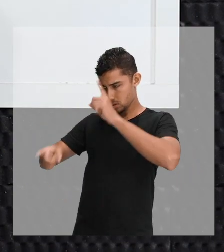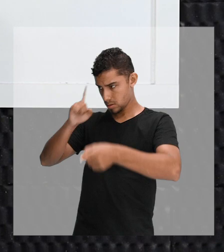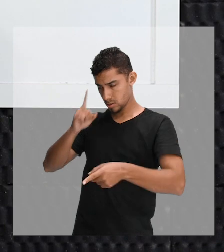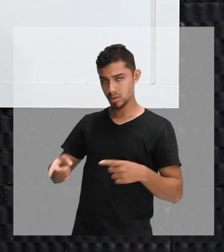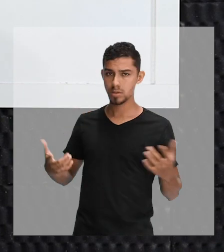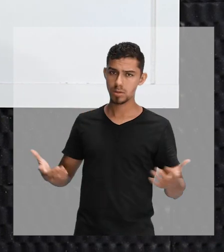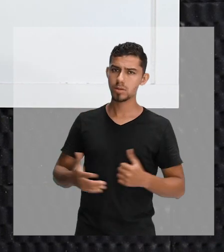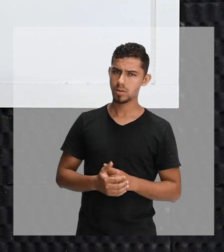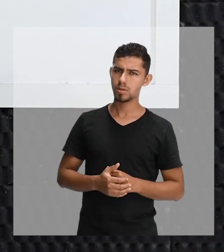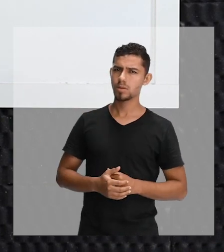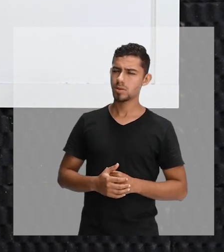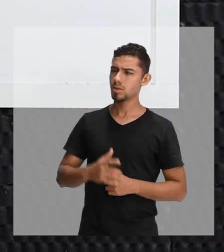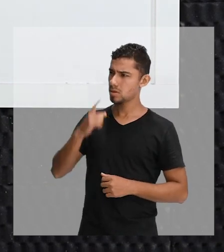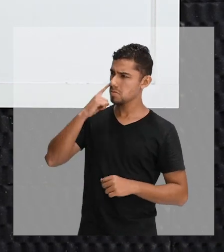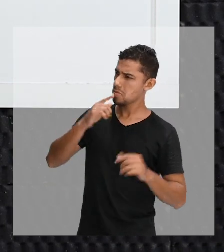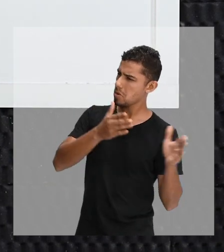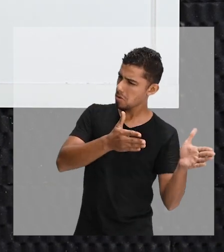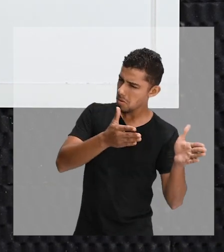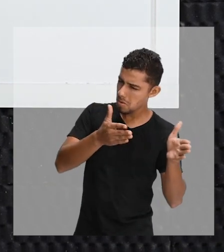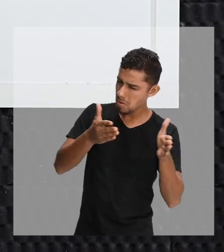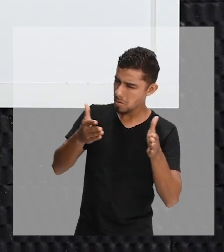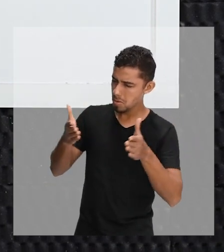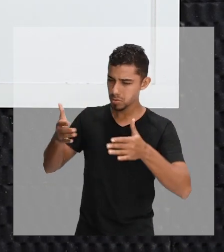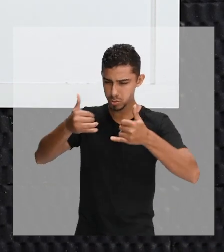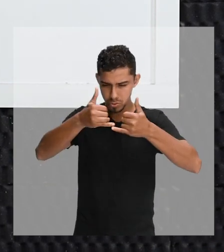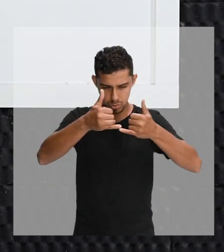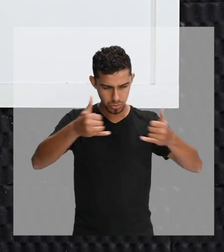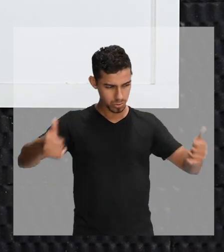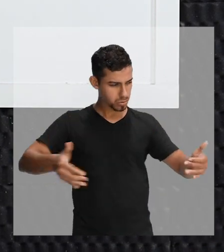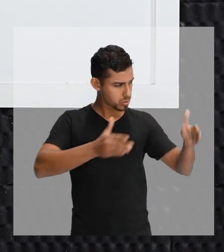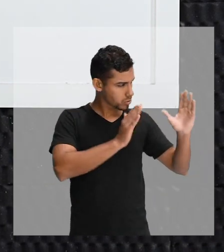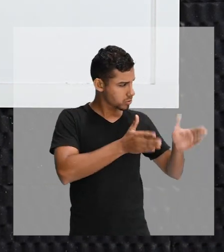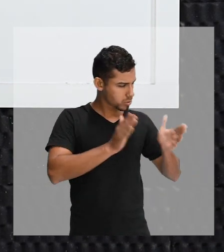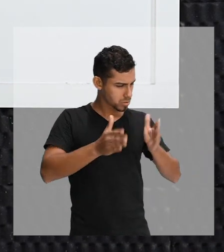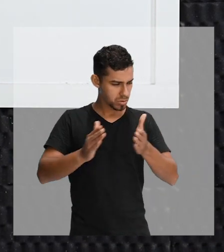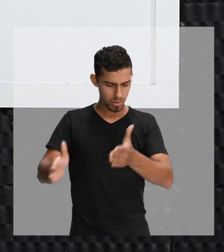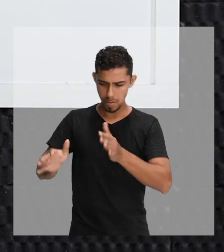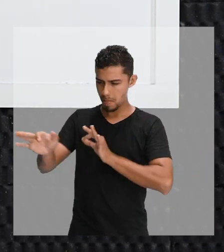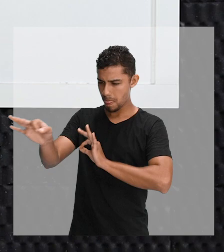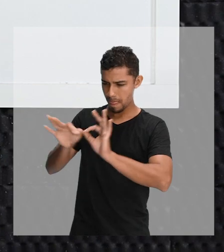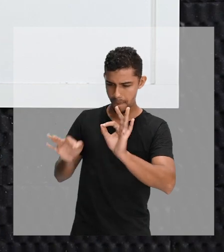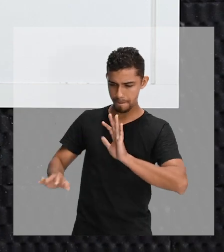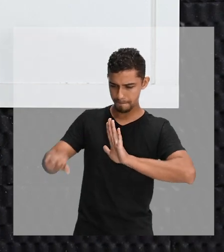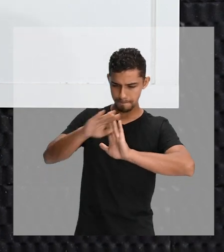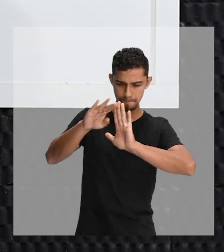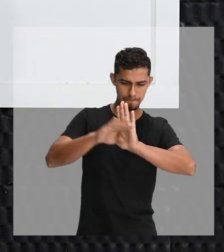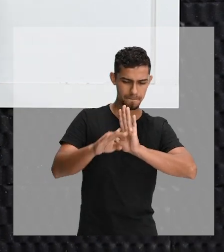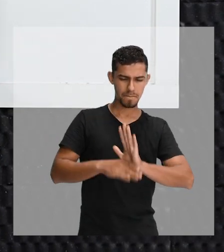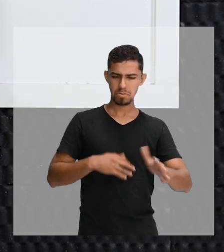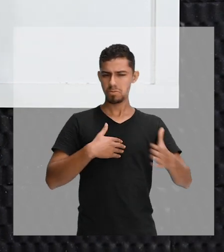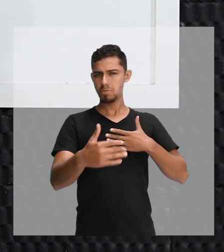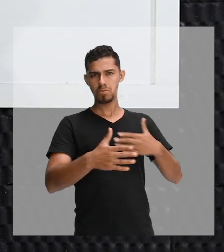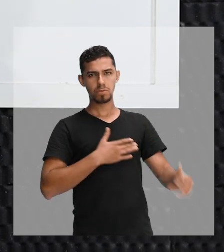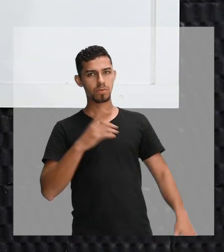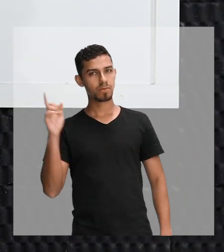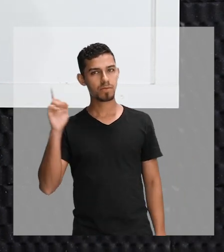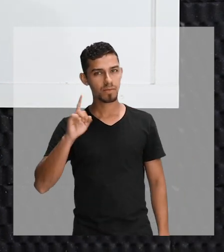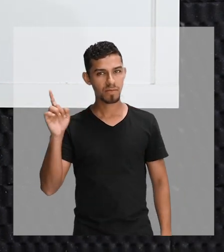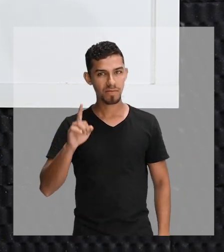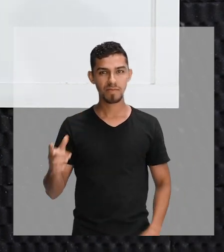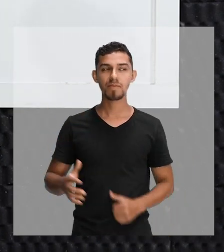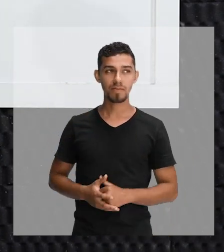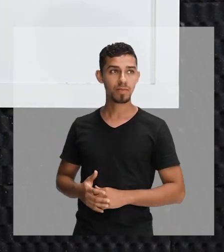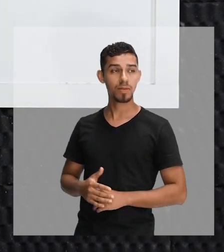olha como o André coloca uma liga para vocês em tudo. Isso aqui é planejado, gente. Isso aqui não é feito de qualquer forma. Veja só, é na modernidade que eu vou